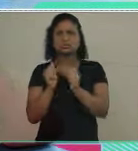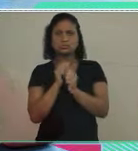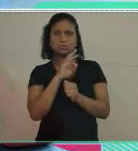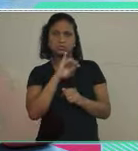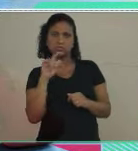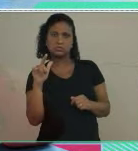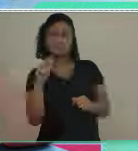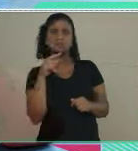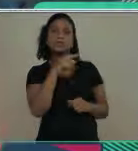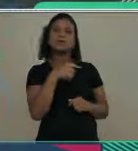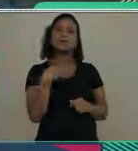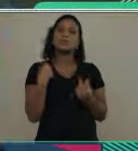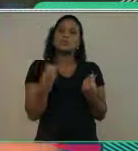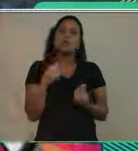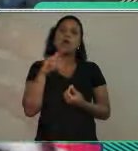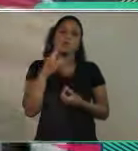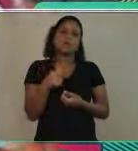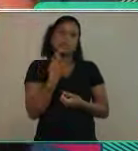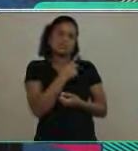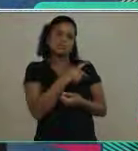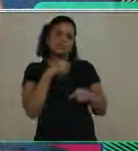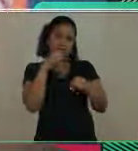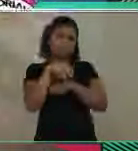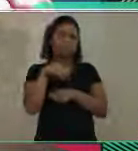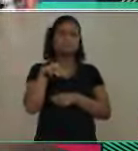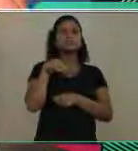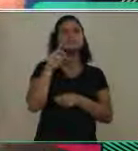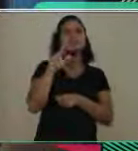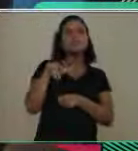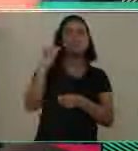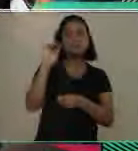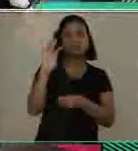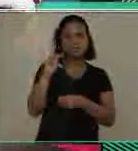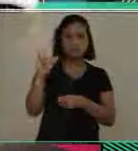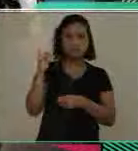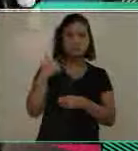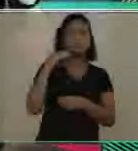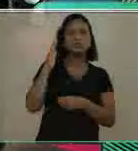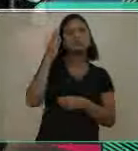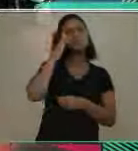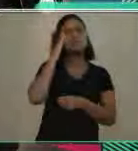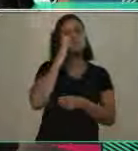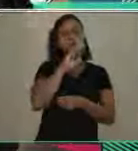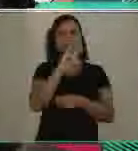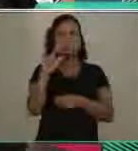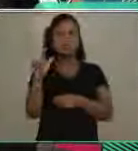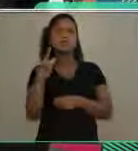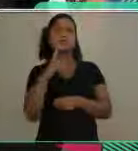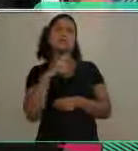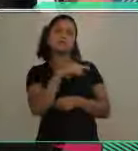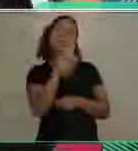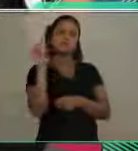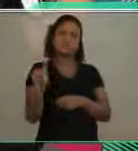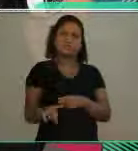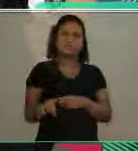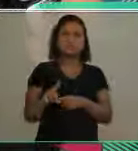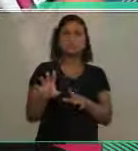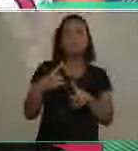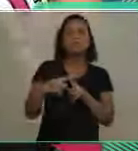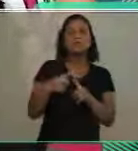Will como aluna dele de boxe e muay thai eu já sabia que o Will tinha essa deficiência porque